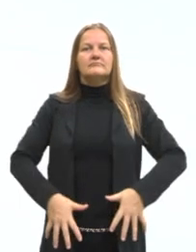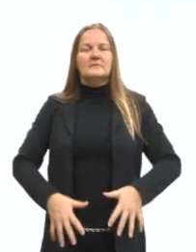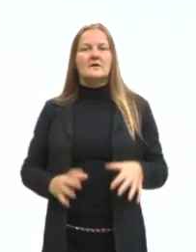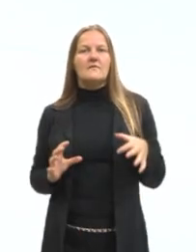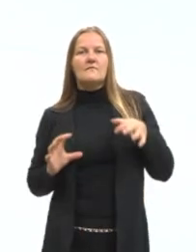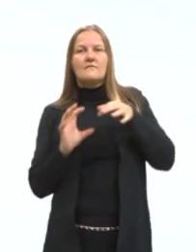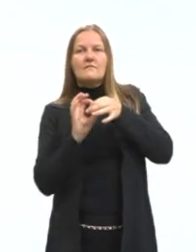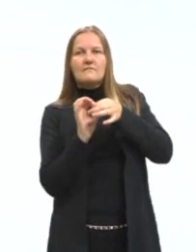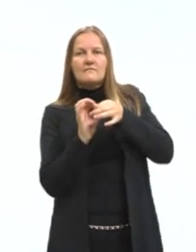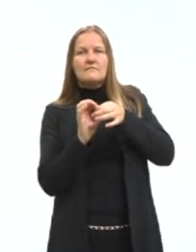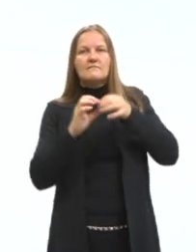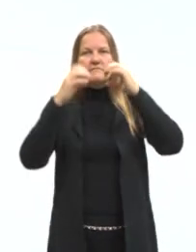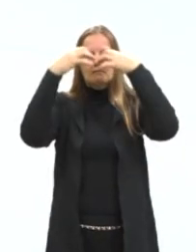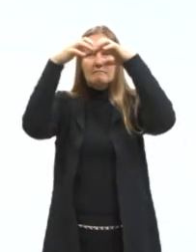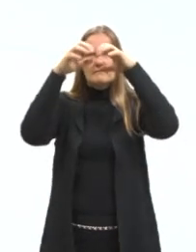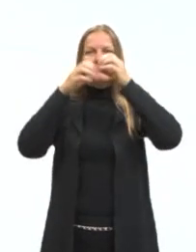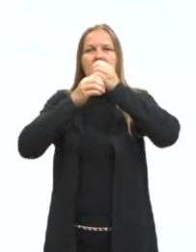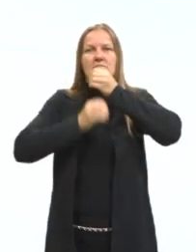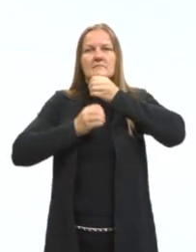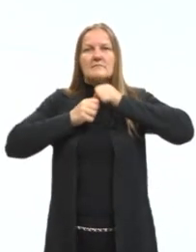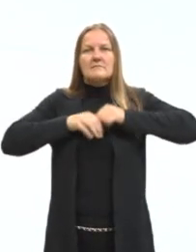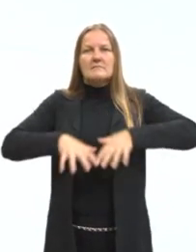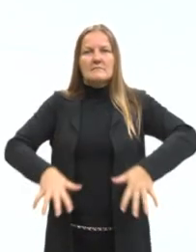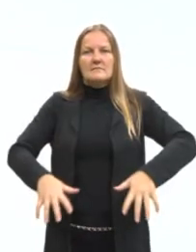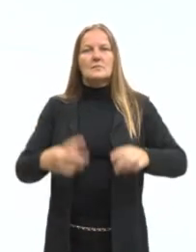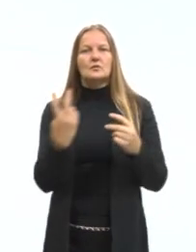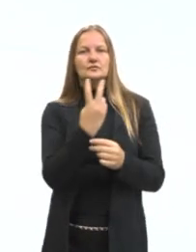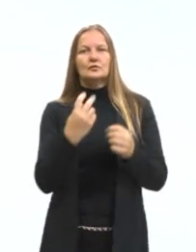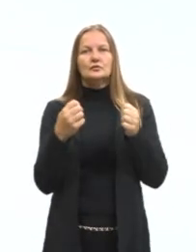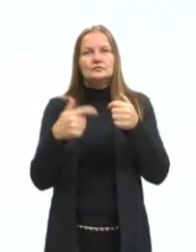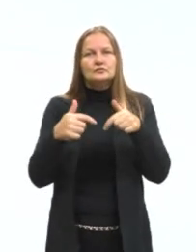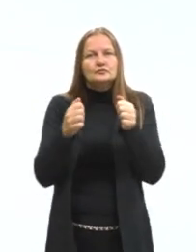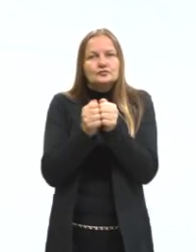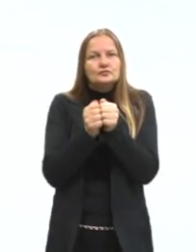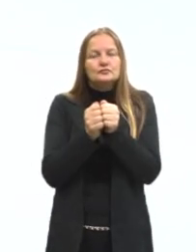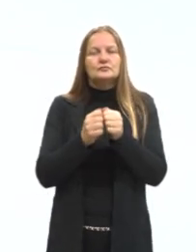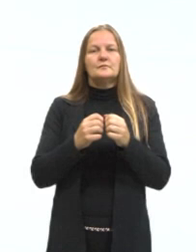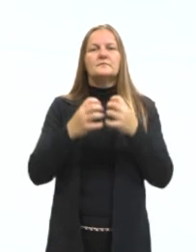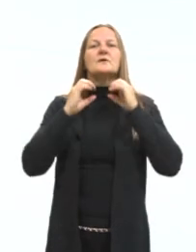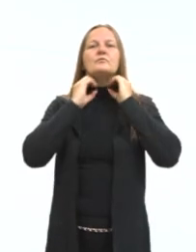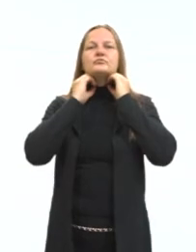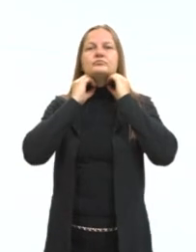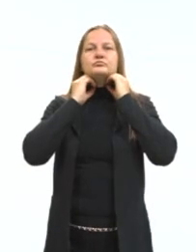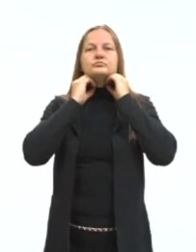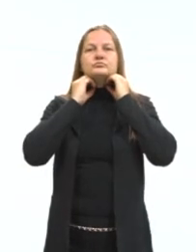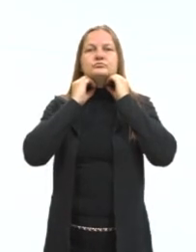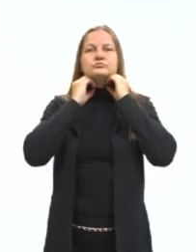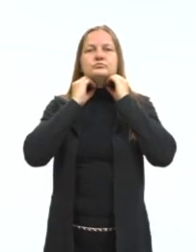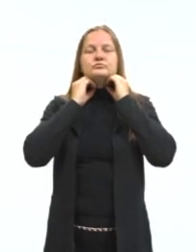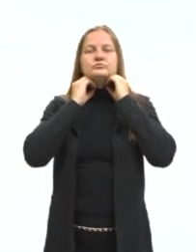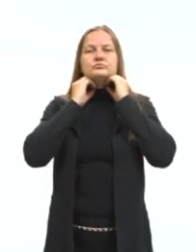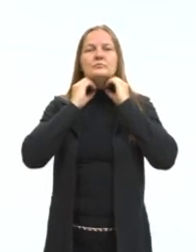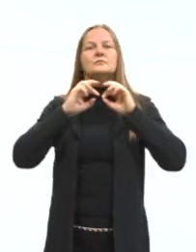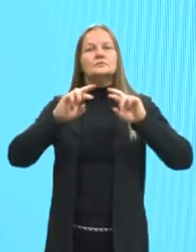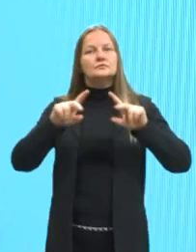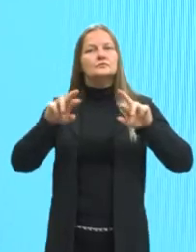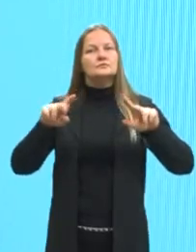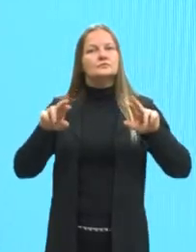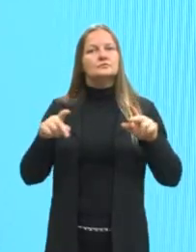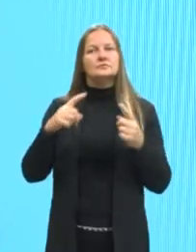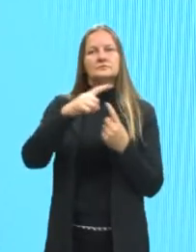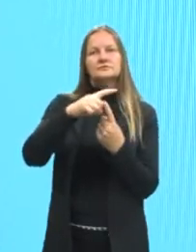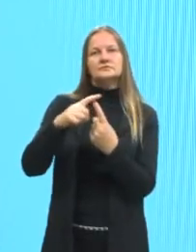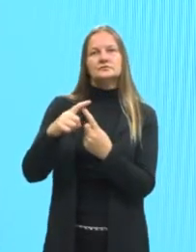nervoso e sistema endócrino então ele vai ser o conjunto de glândulas endócrinas e mistas